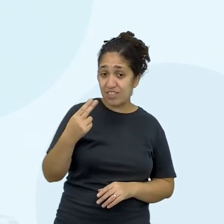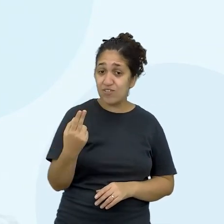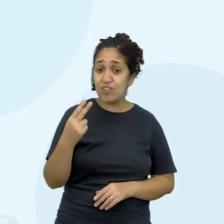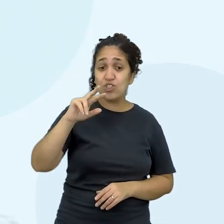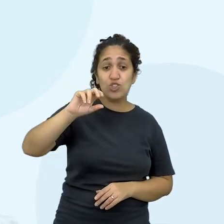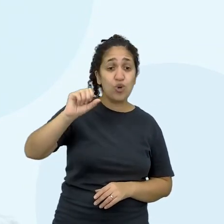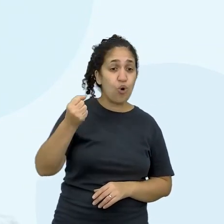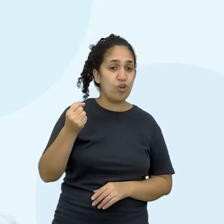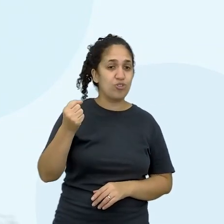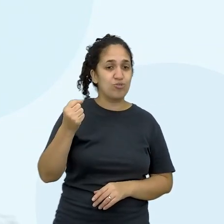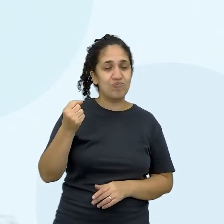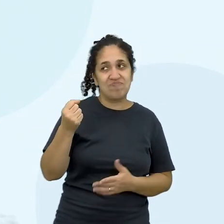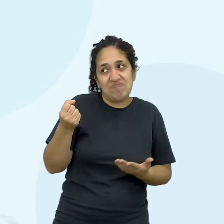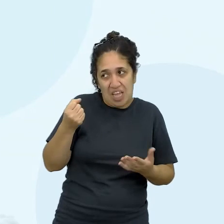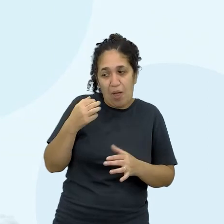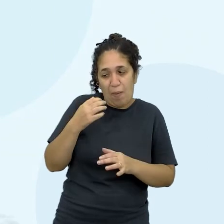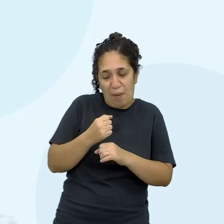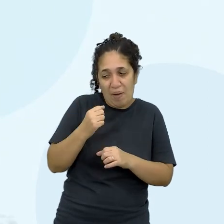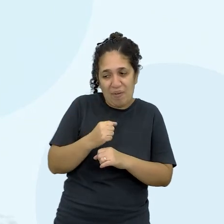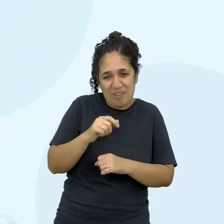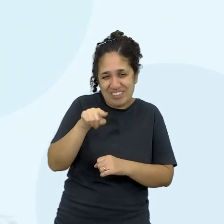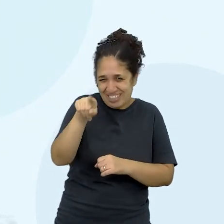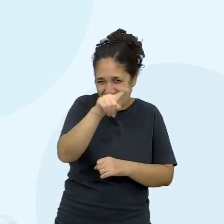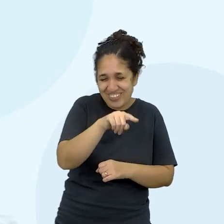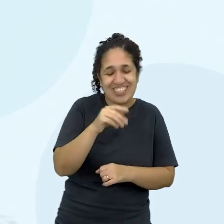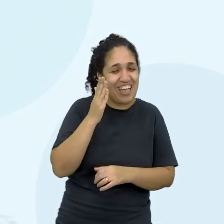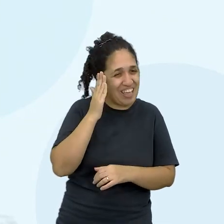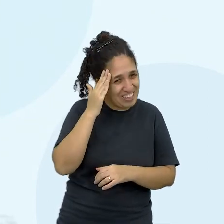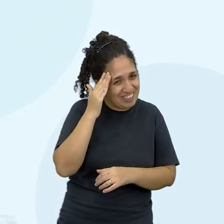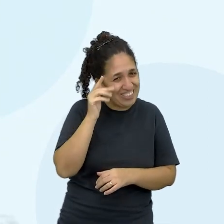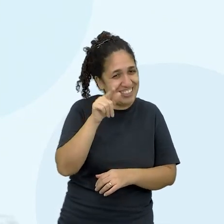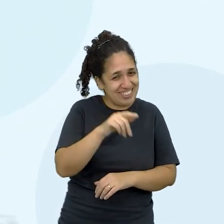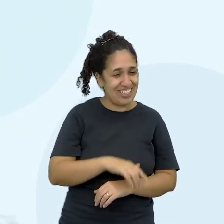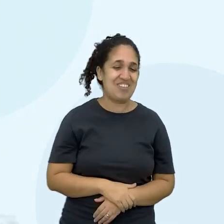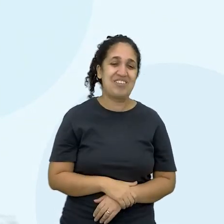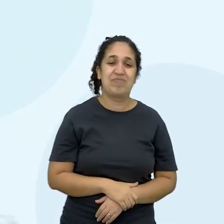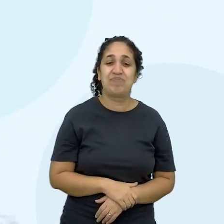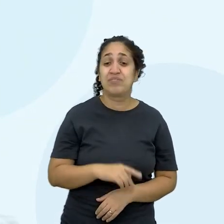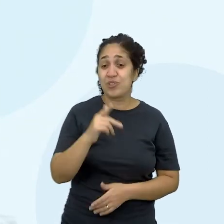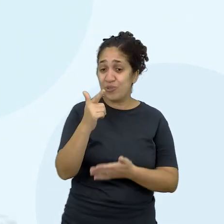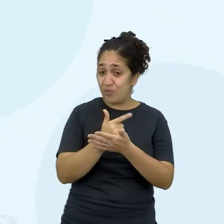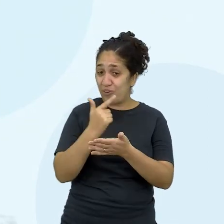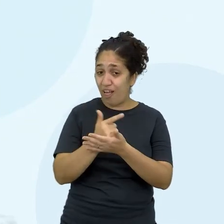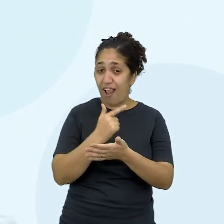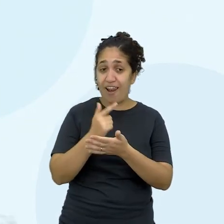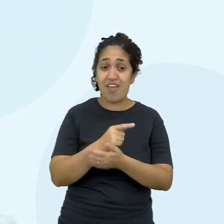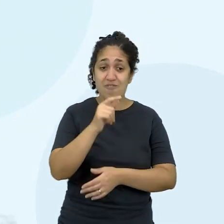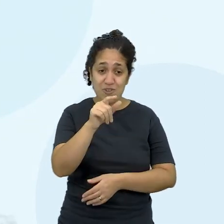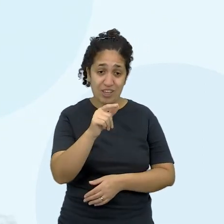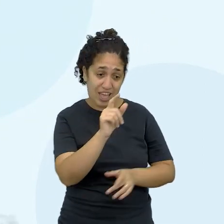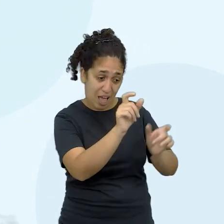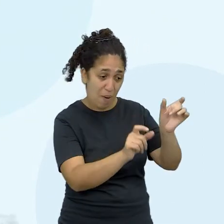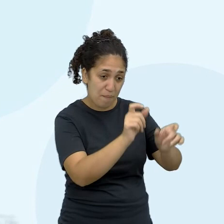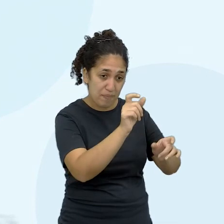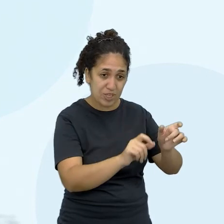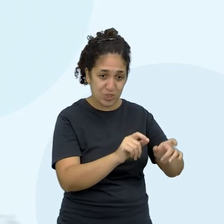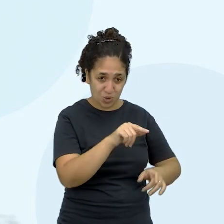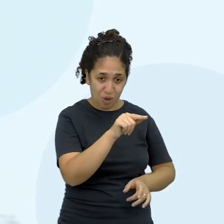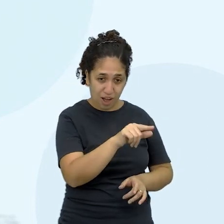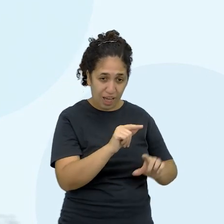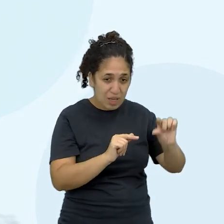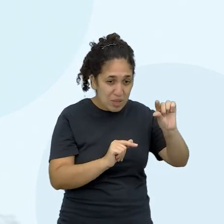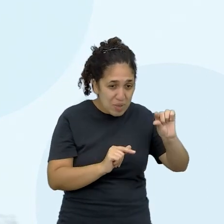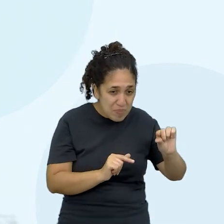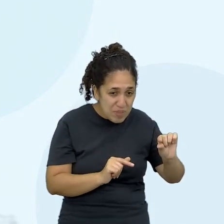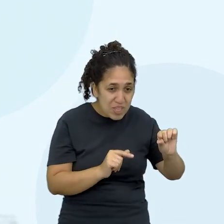1728? É uma conta bacana de você desenvolver aí. Além disso, ó, no livro, os liliputianos são miniaturas com redução